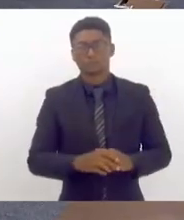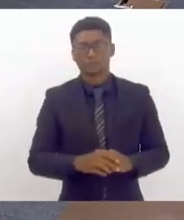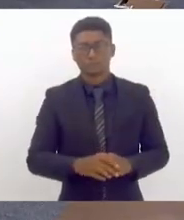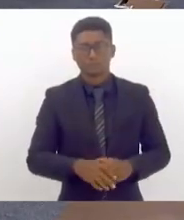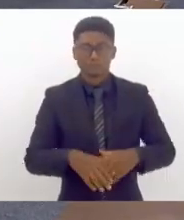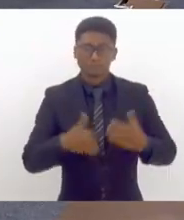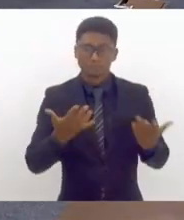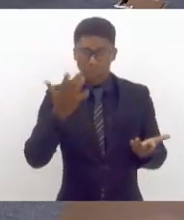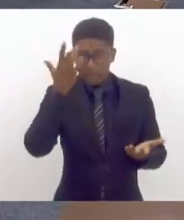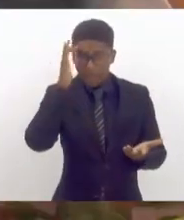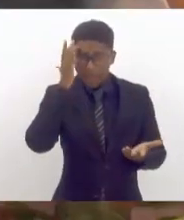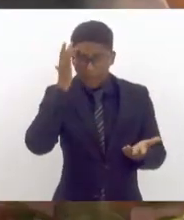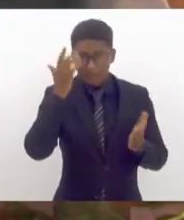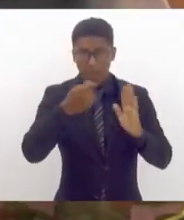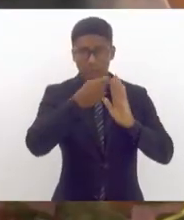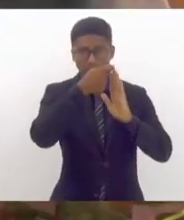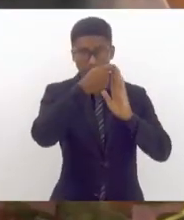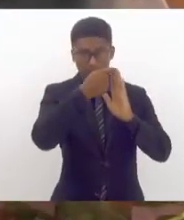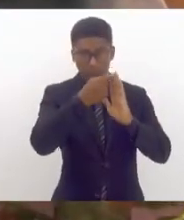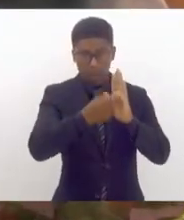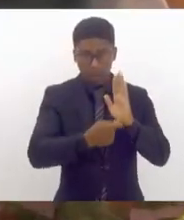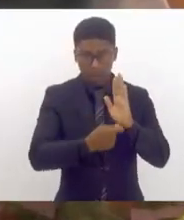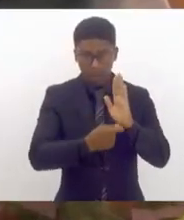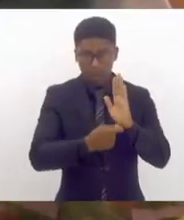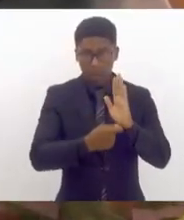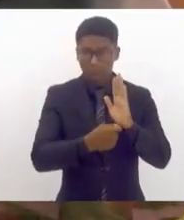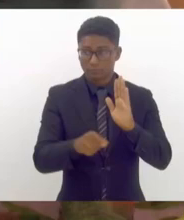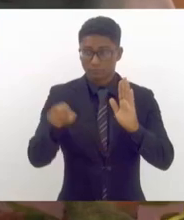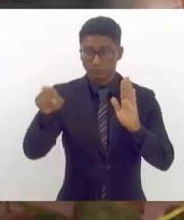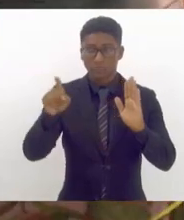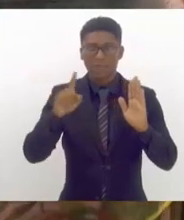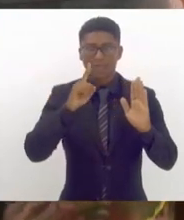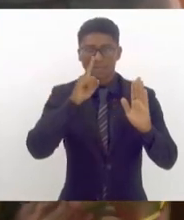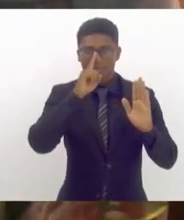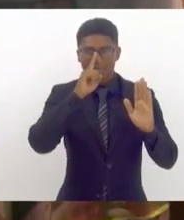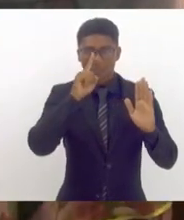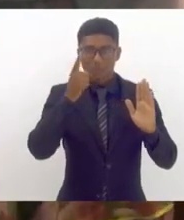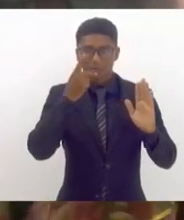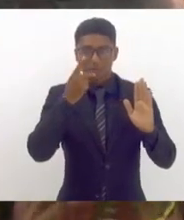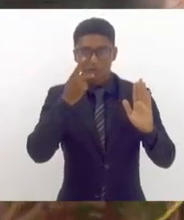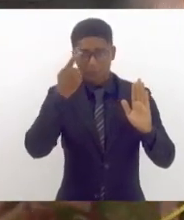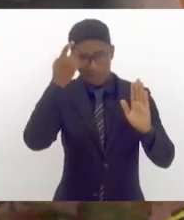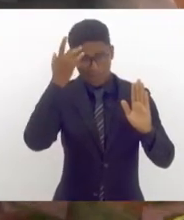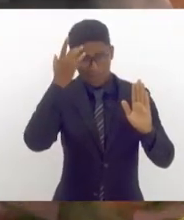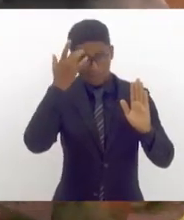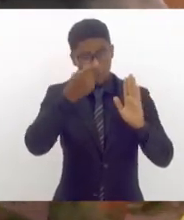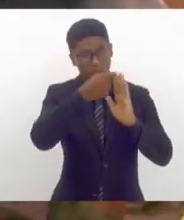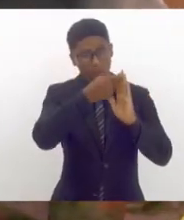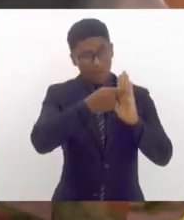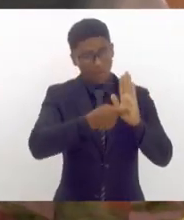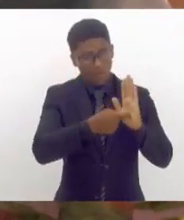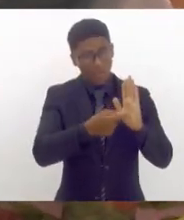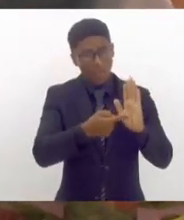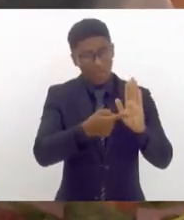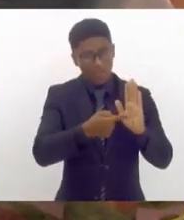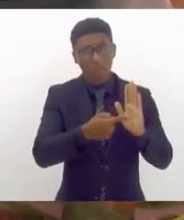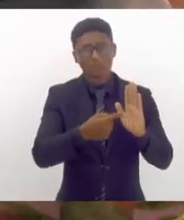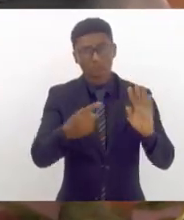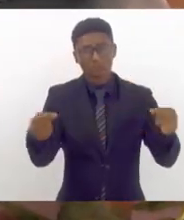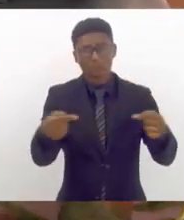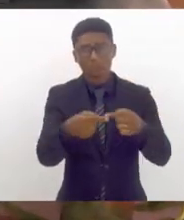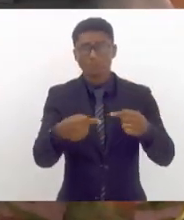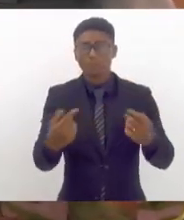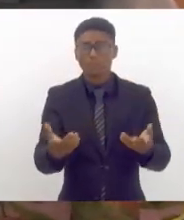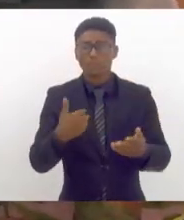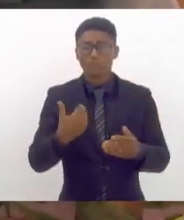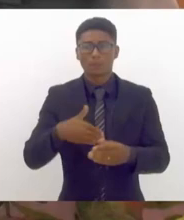redação cortou o risco que Vossa Excelência colocou. Então, estou encaminhando, está aproveitando, senhor presidente, encaminhando a